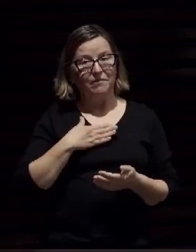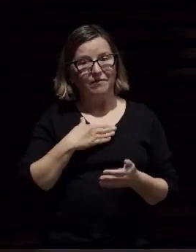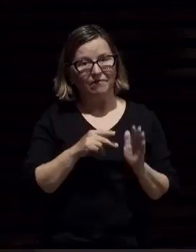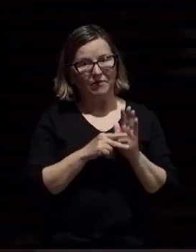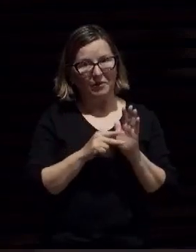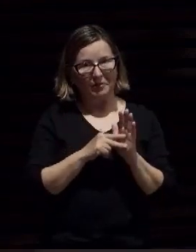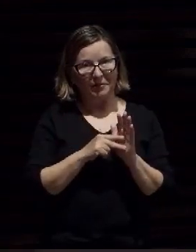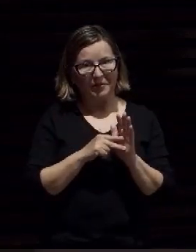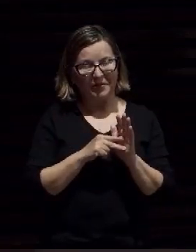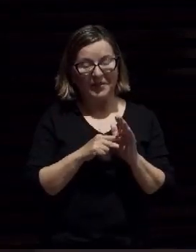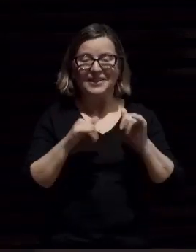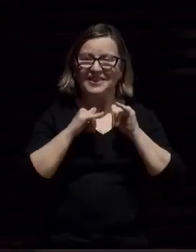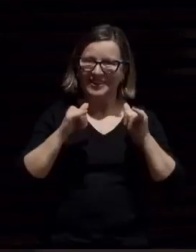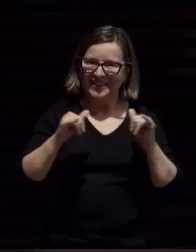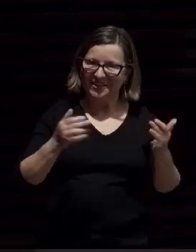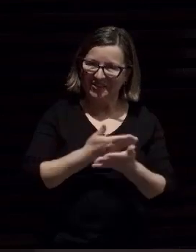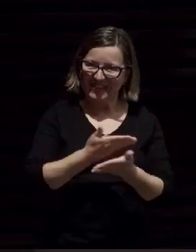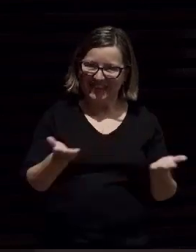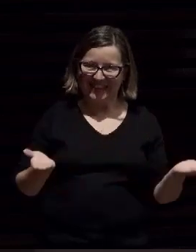e vos há de anunciar.